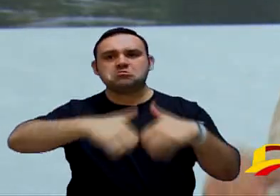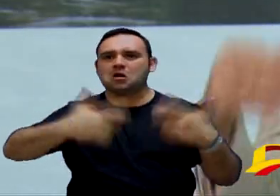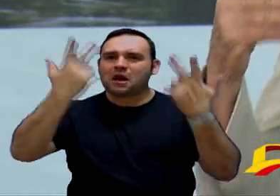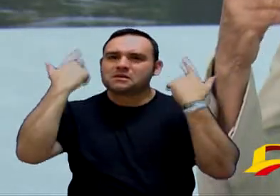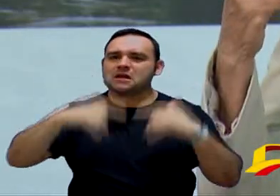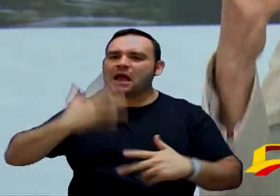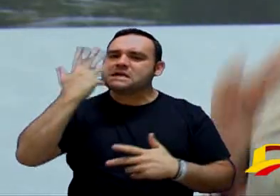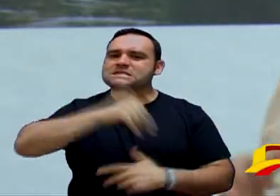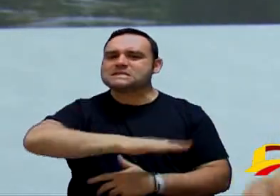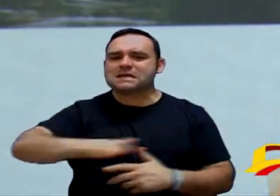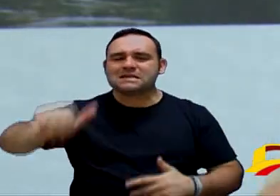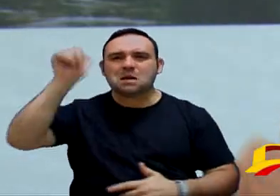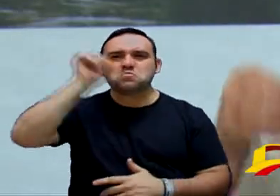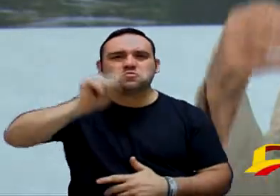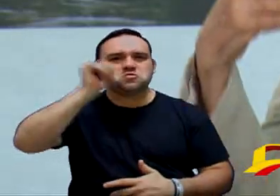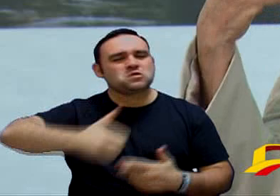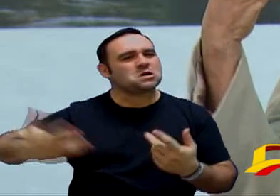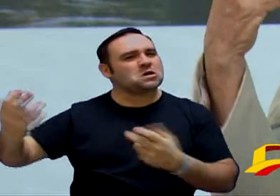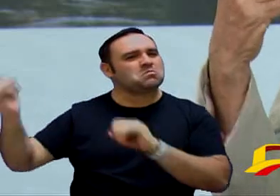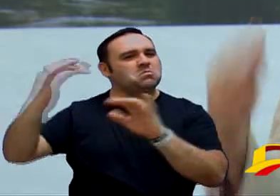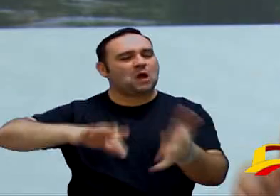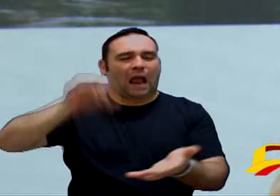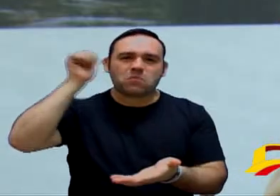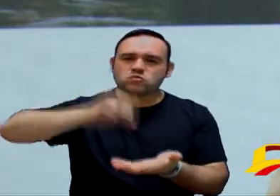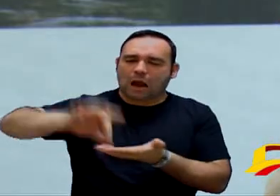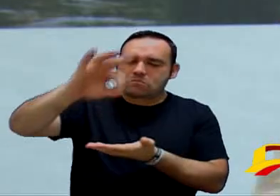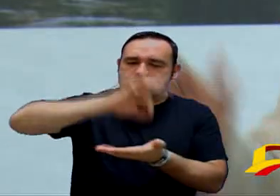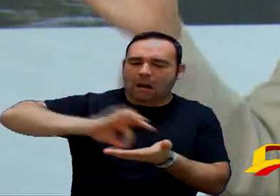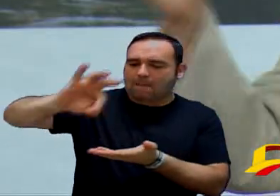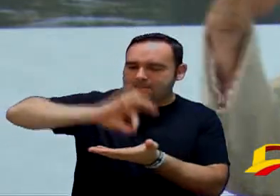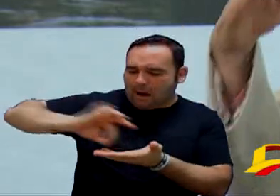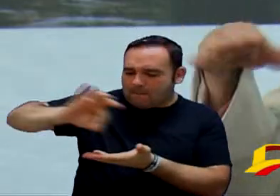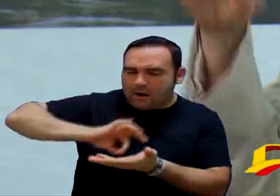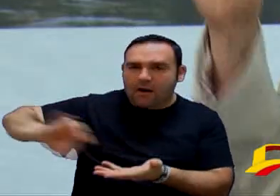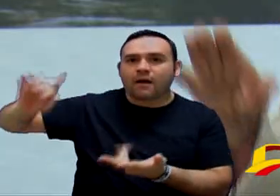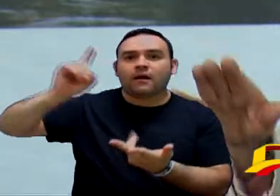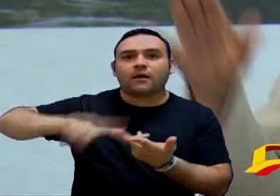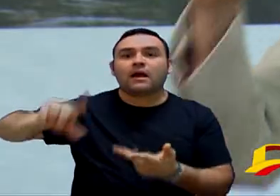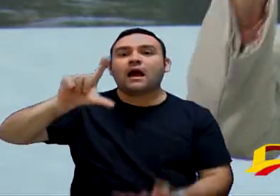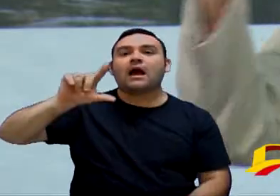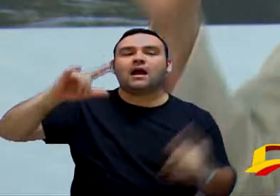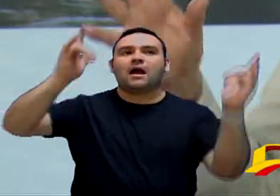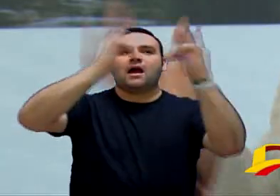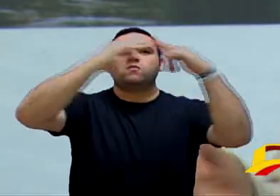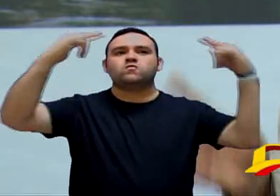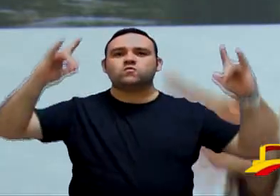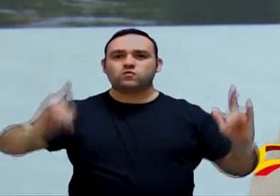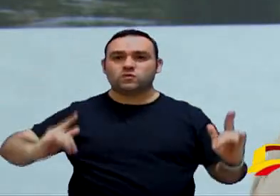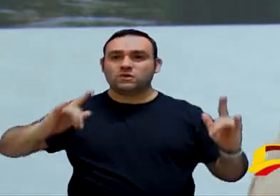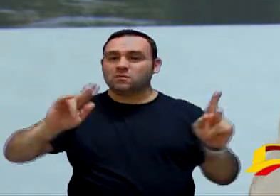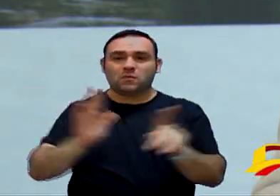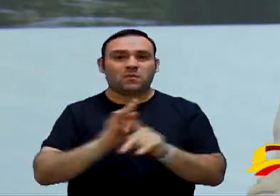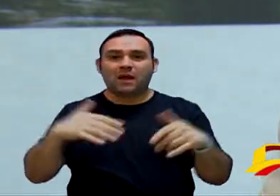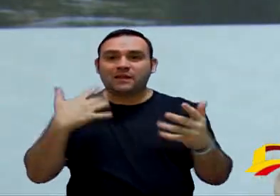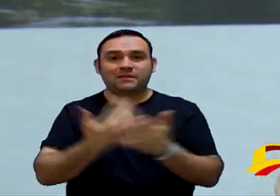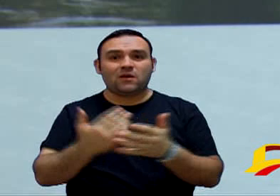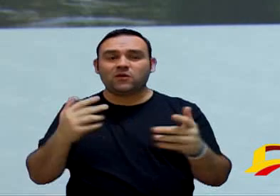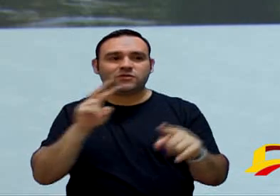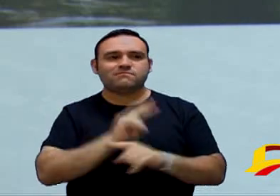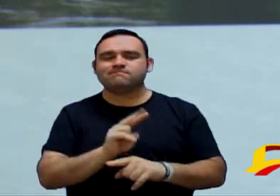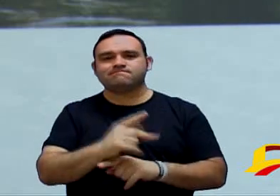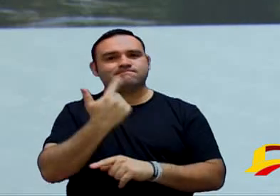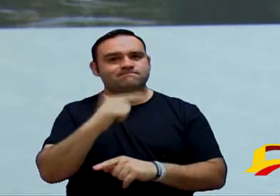crianças mulheres as bordadeiras a lona do Chico Guaraciaba não foi até Hoje